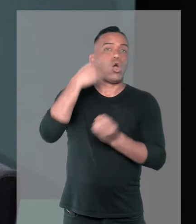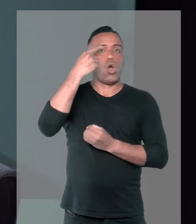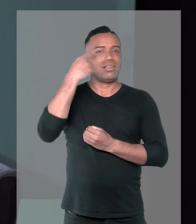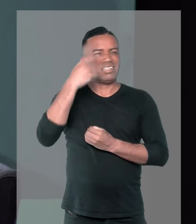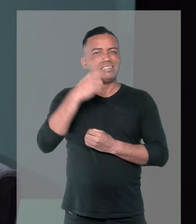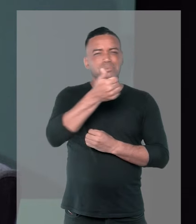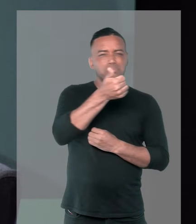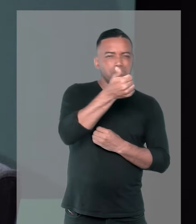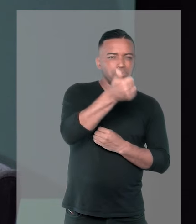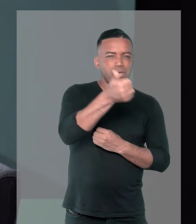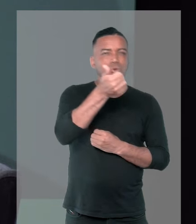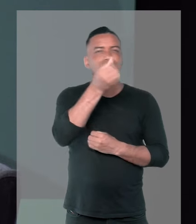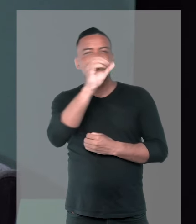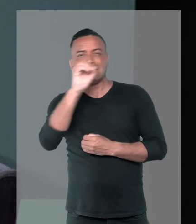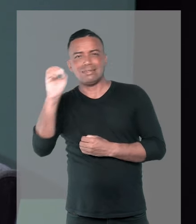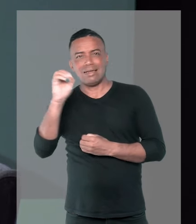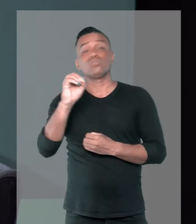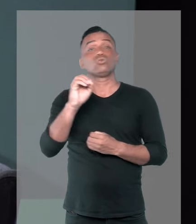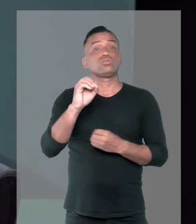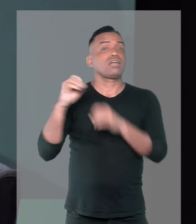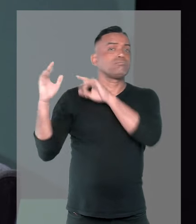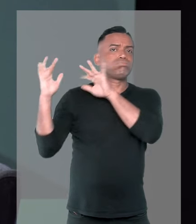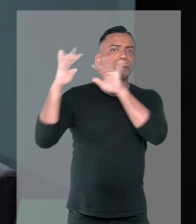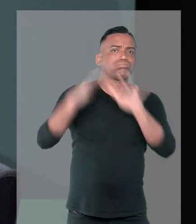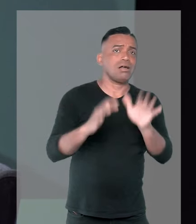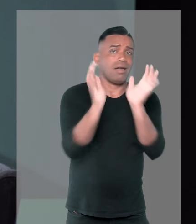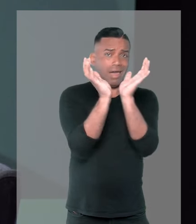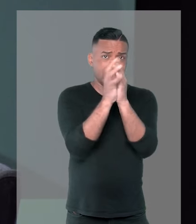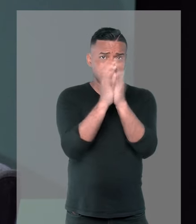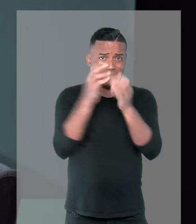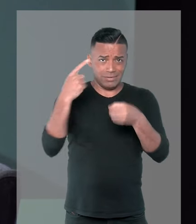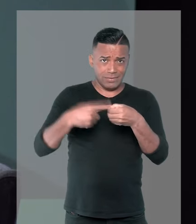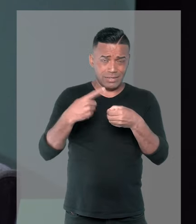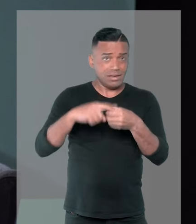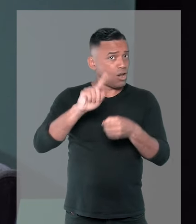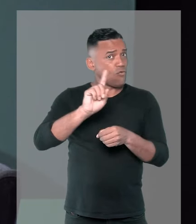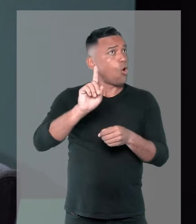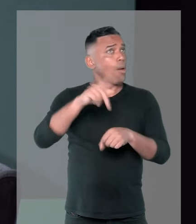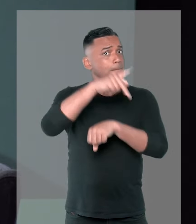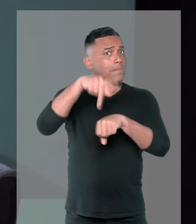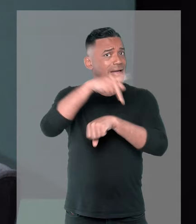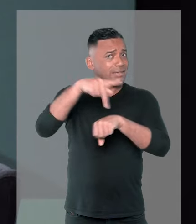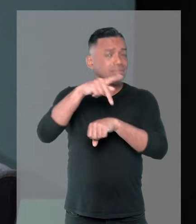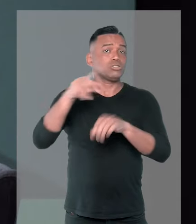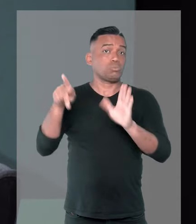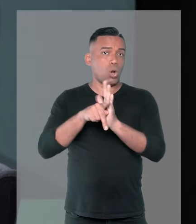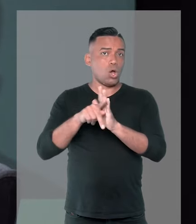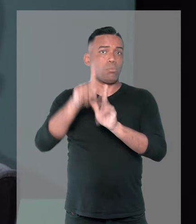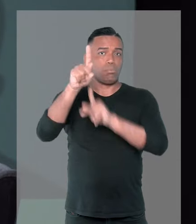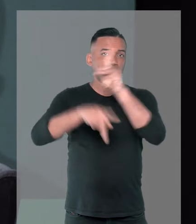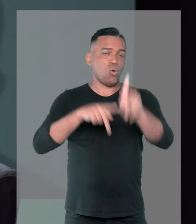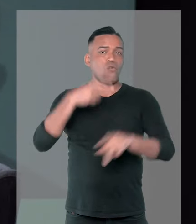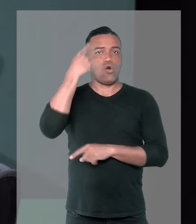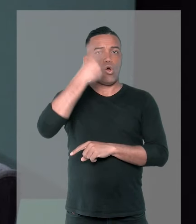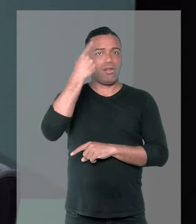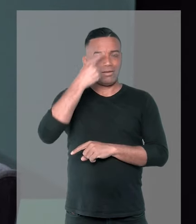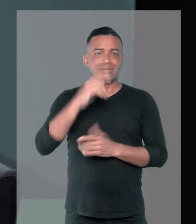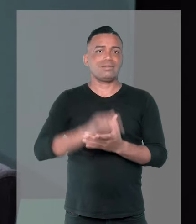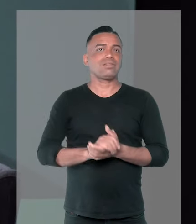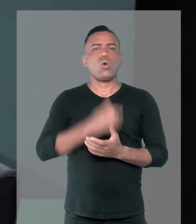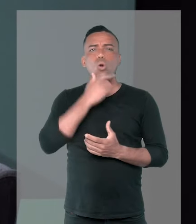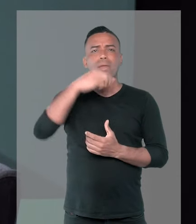veio para Recife não foi exatamente eh a Holanda foi um príncipe Maurício de nassal S